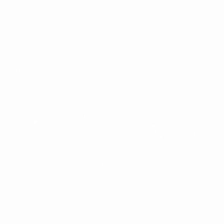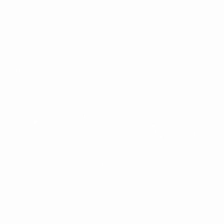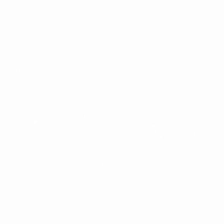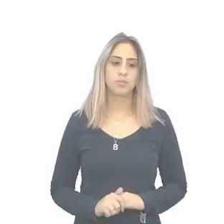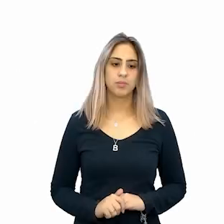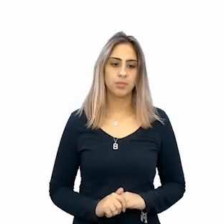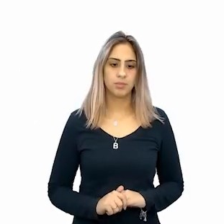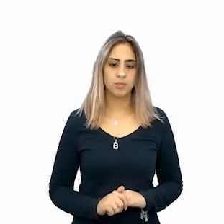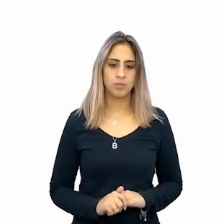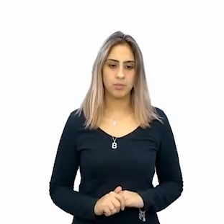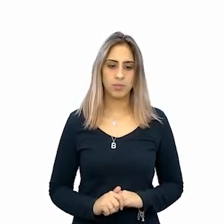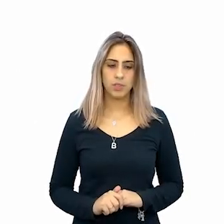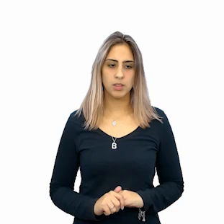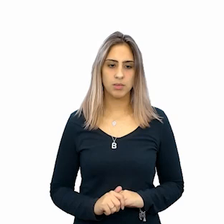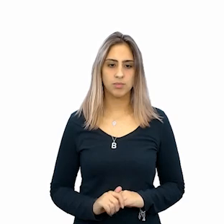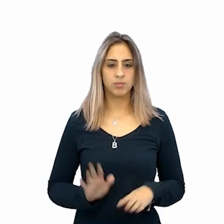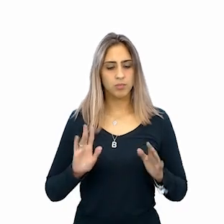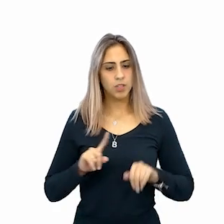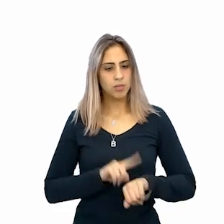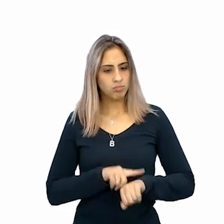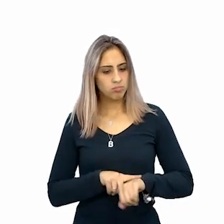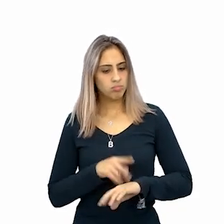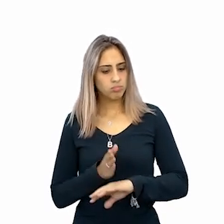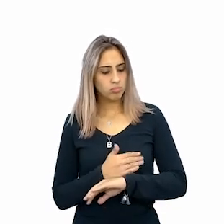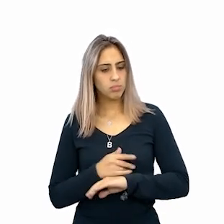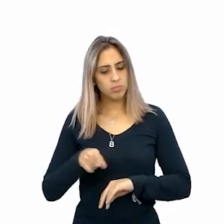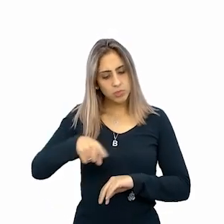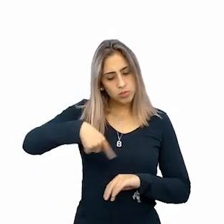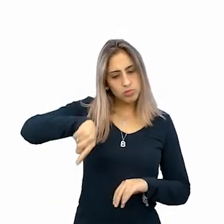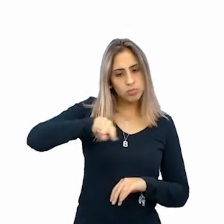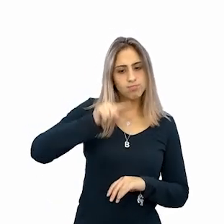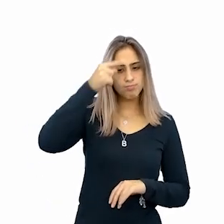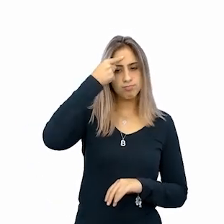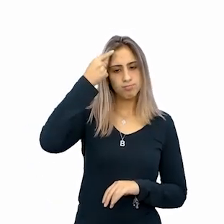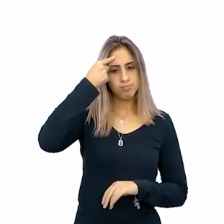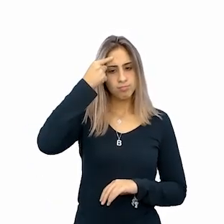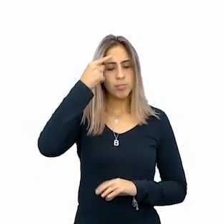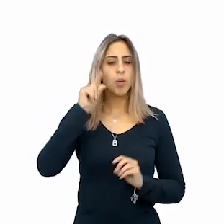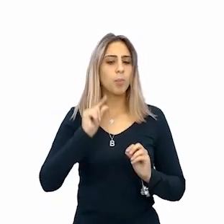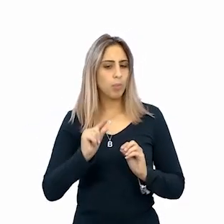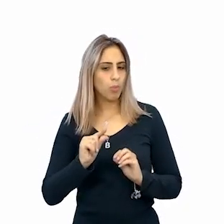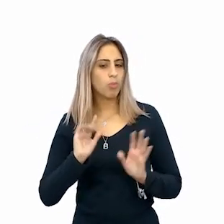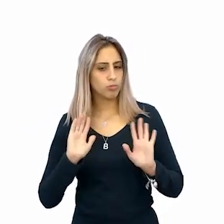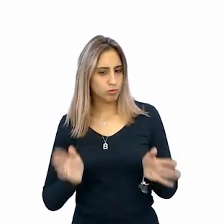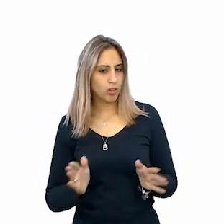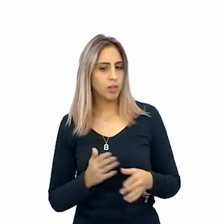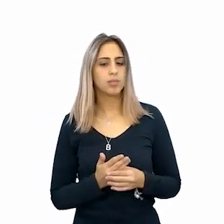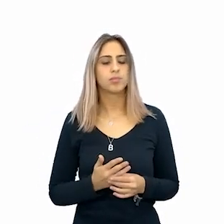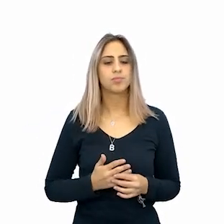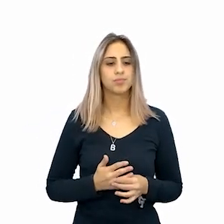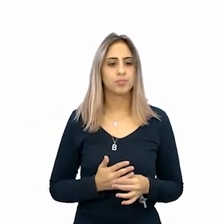bem. Creio que já deu tempo, né, de vocês pensarem um pouquinho aí, tá?